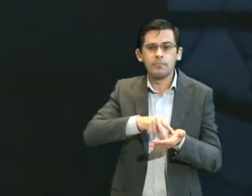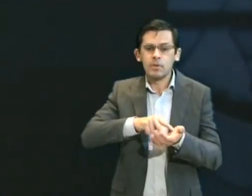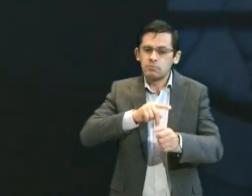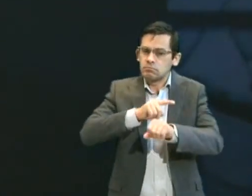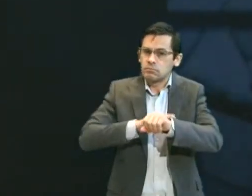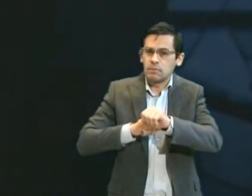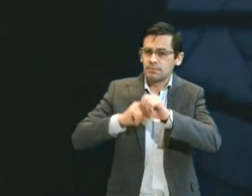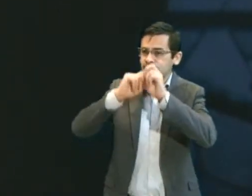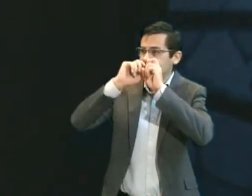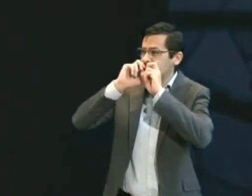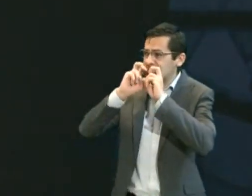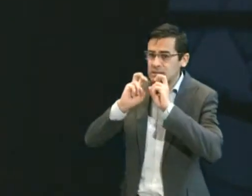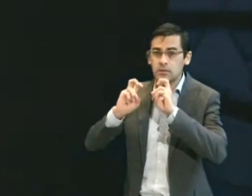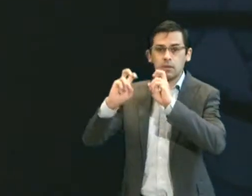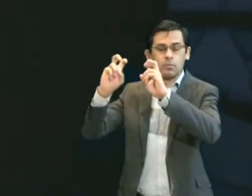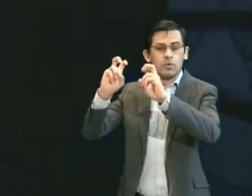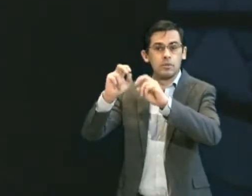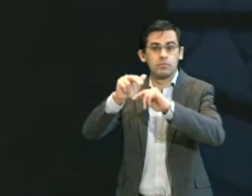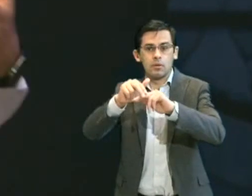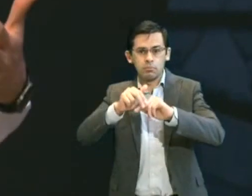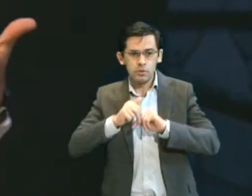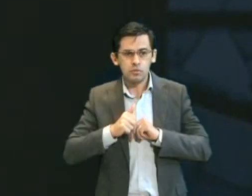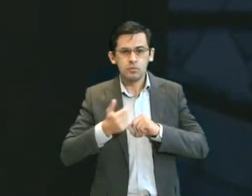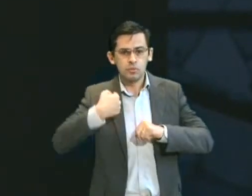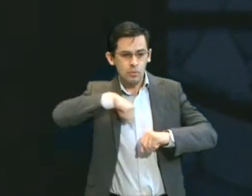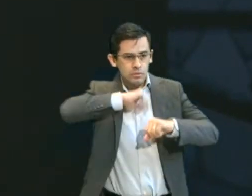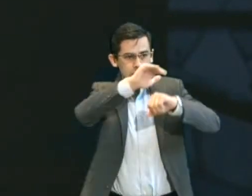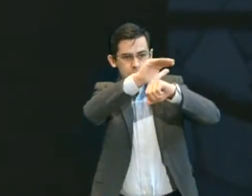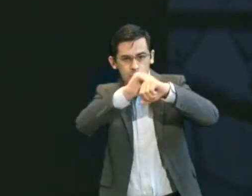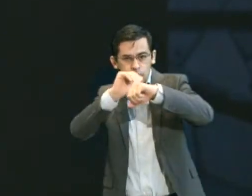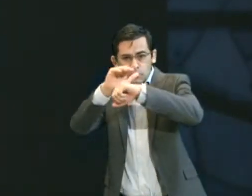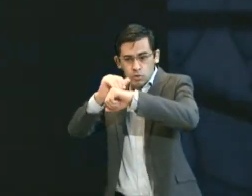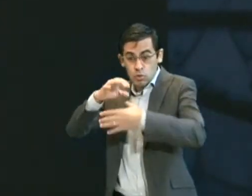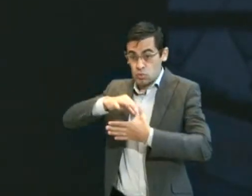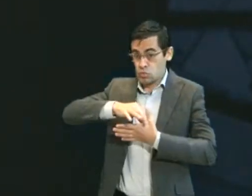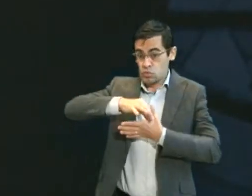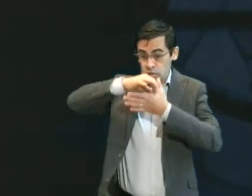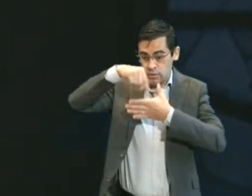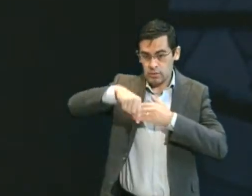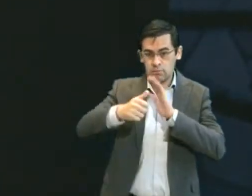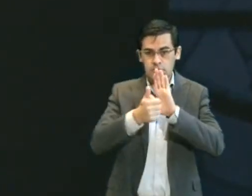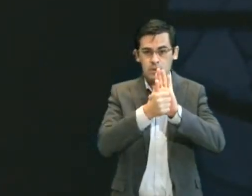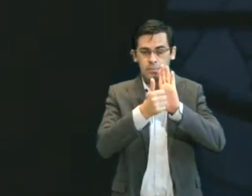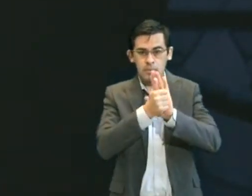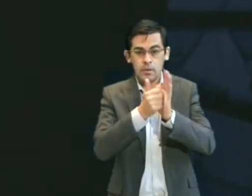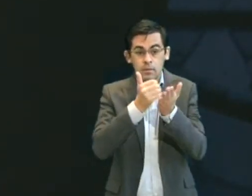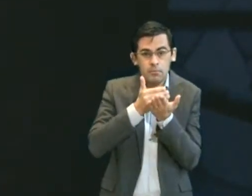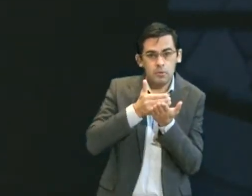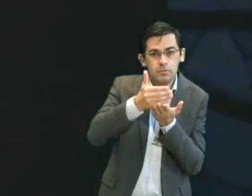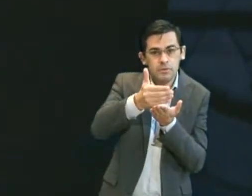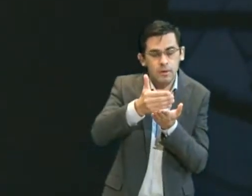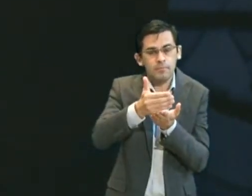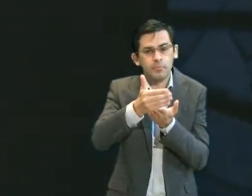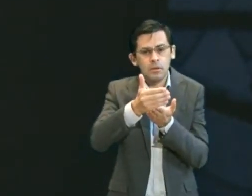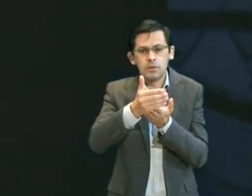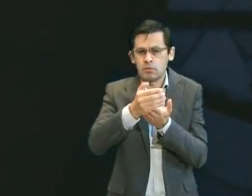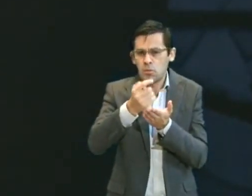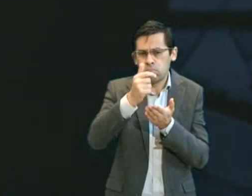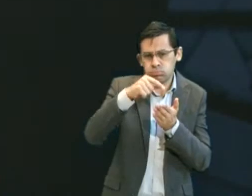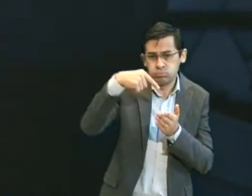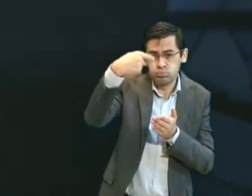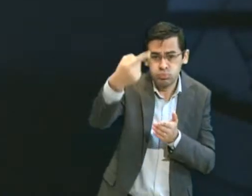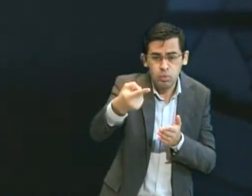grande clamor, e por isso convocamos todas as lideranças da igreja para começarmos nos próximos